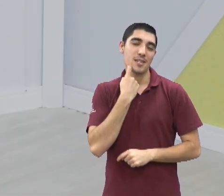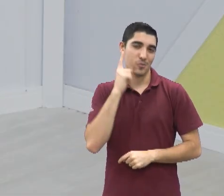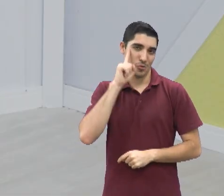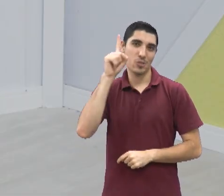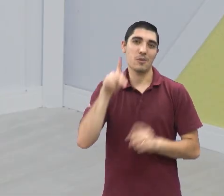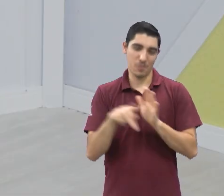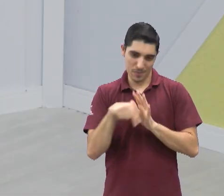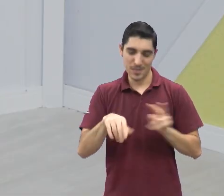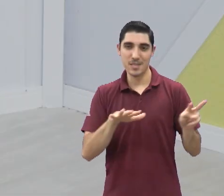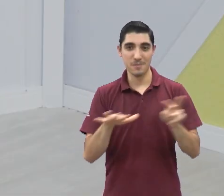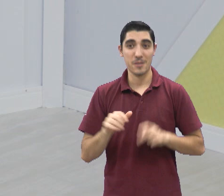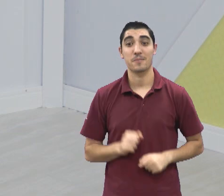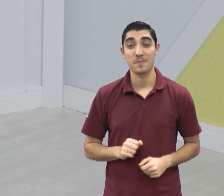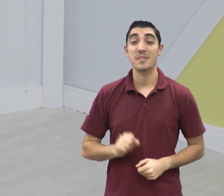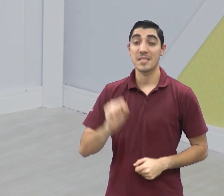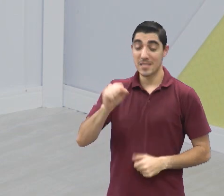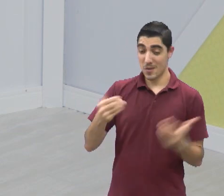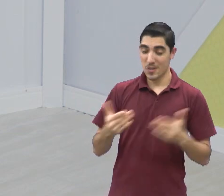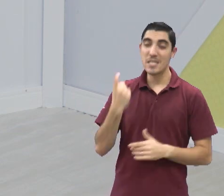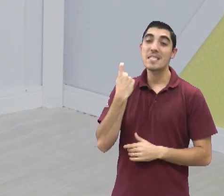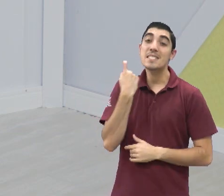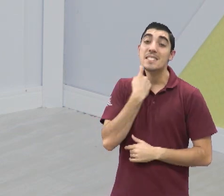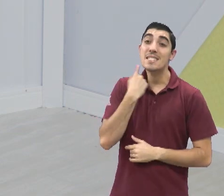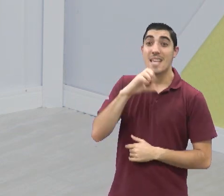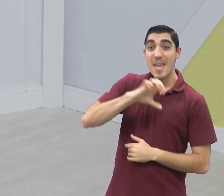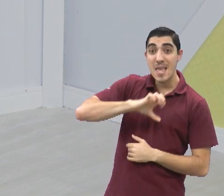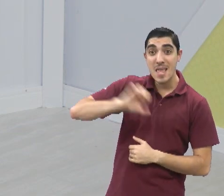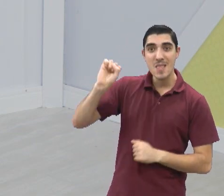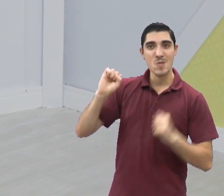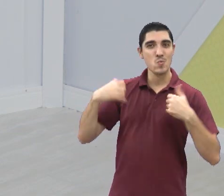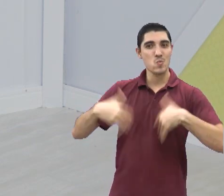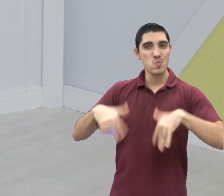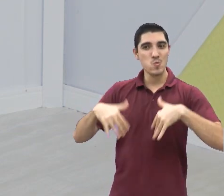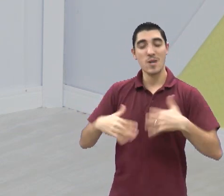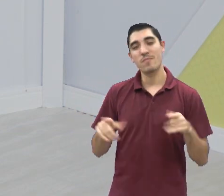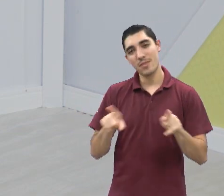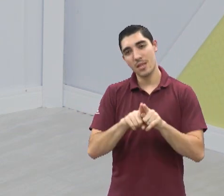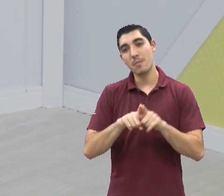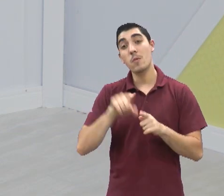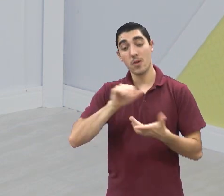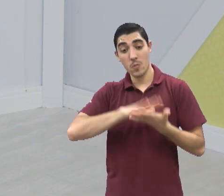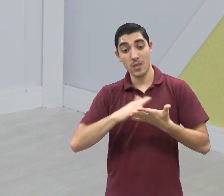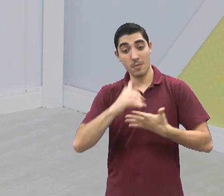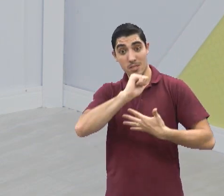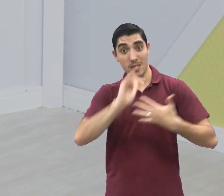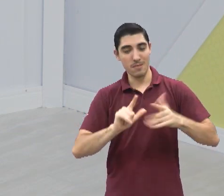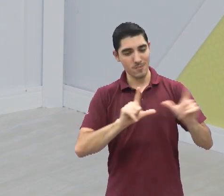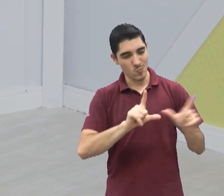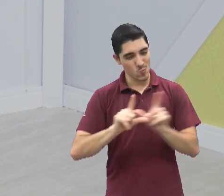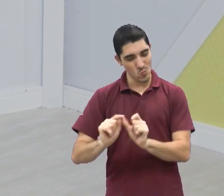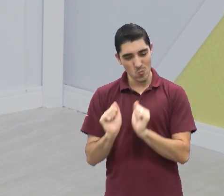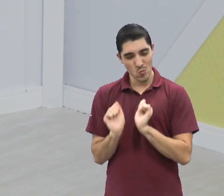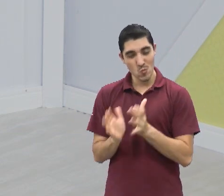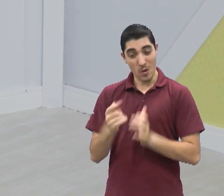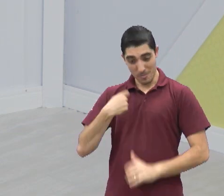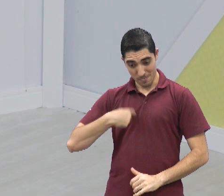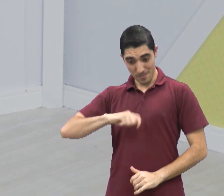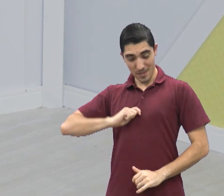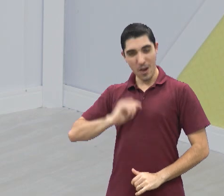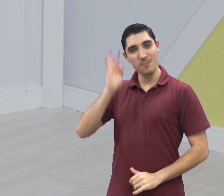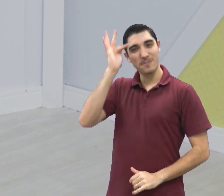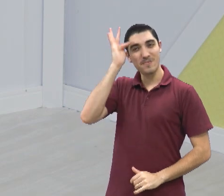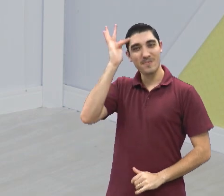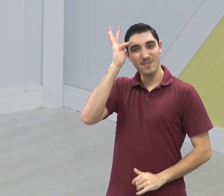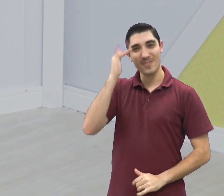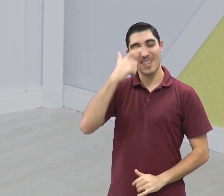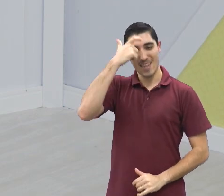vamos sextar hoje. Hoje sextou, hein, galera? Aqui com a gente também o nosso intérprete de Libras, o nosso querido Luiz Fernando,